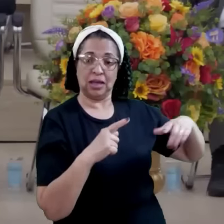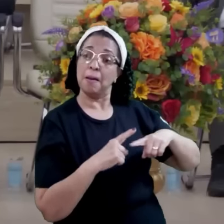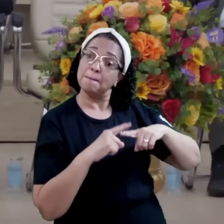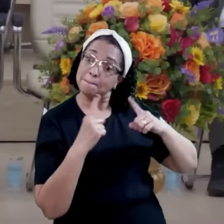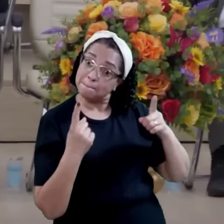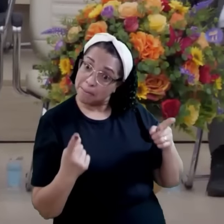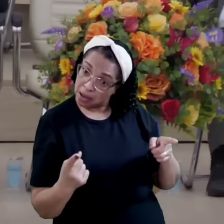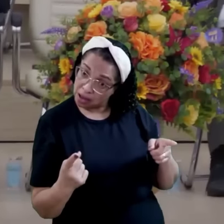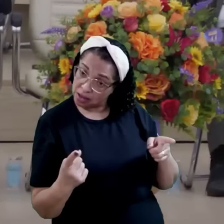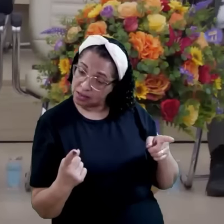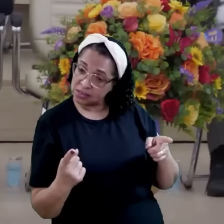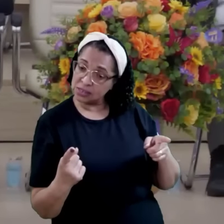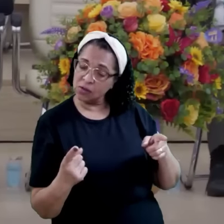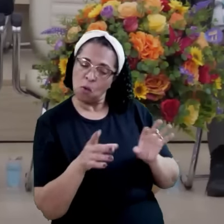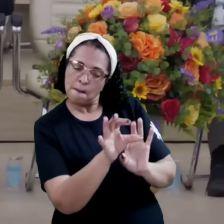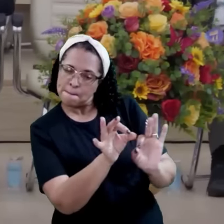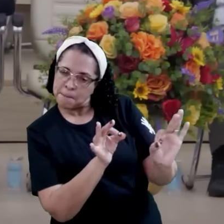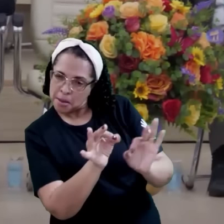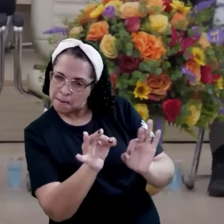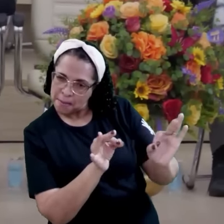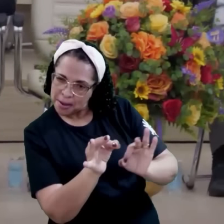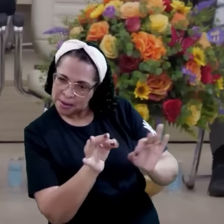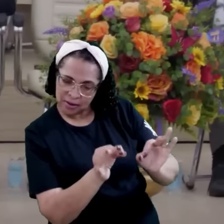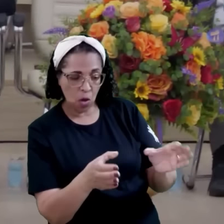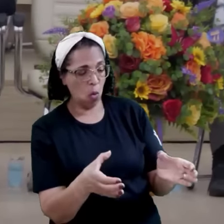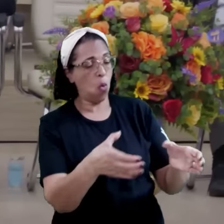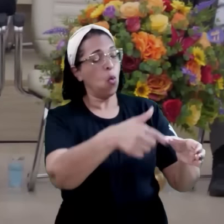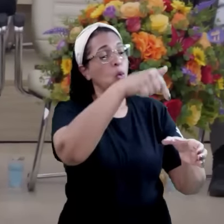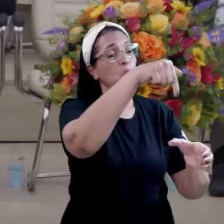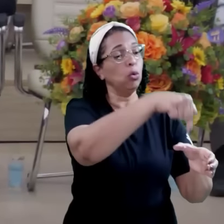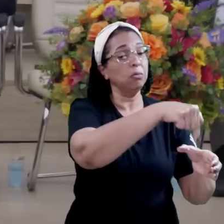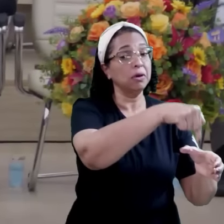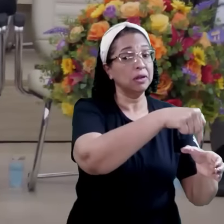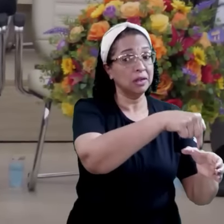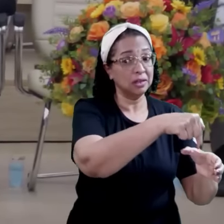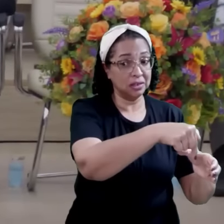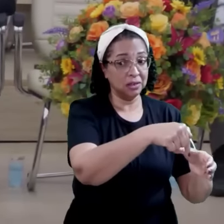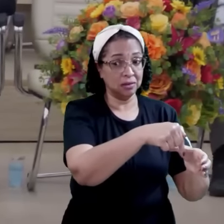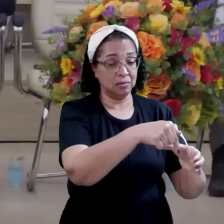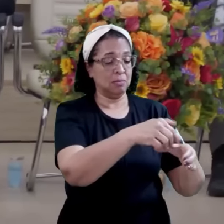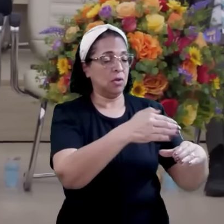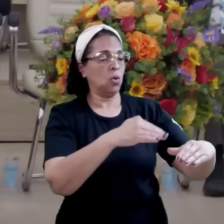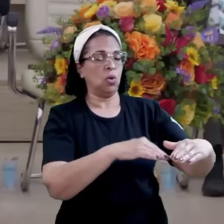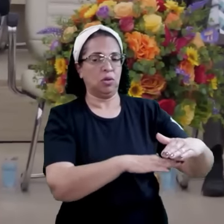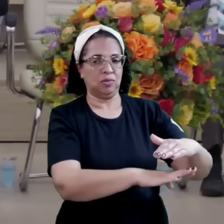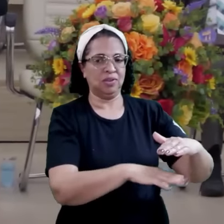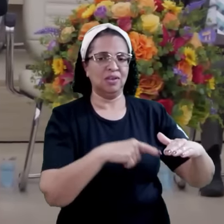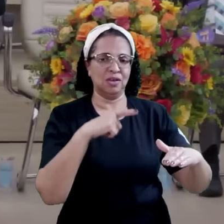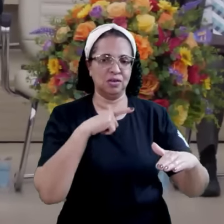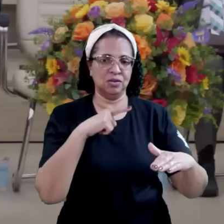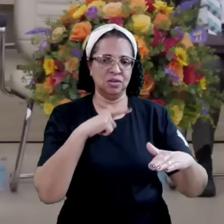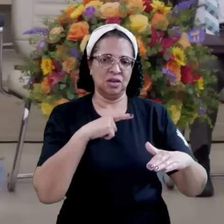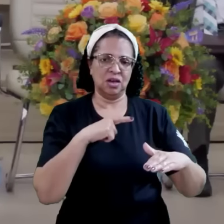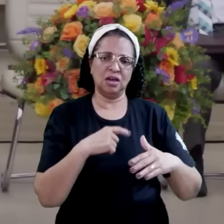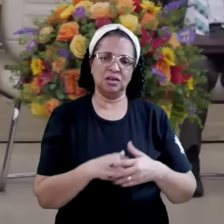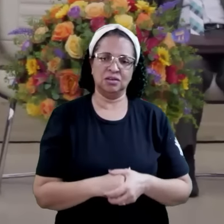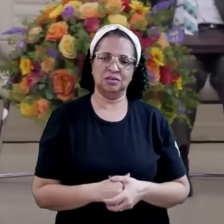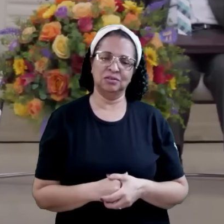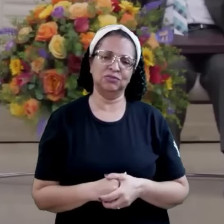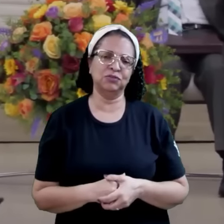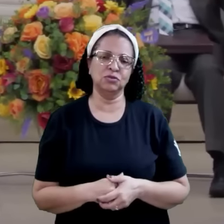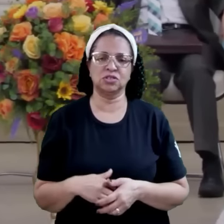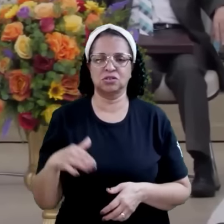convidados Quando o senhor chegar ali já vai ter uma vaga pro senhor eu tinha um Fusca 78 Não ri